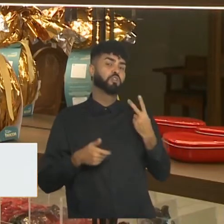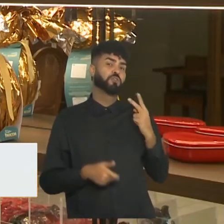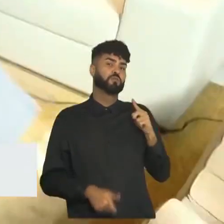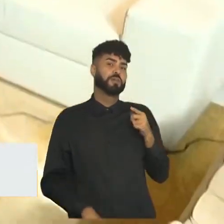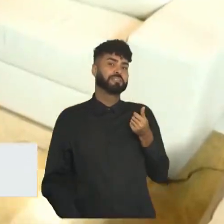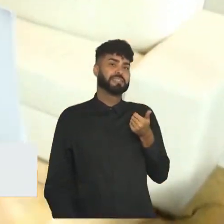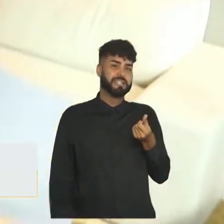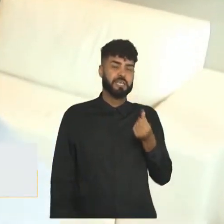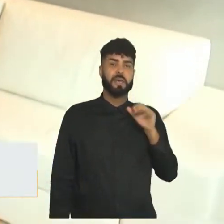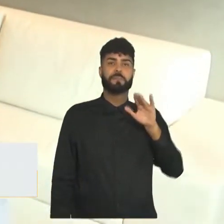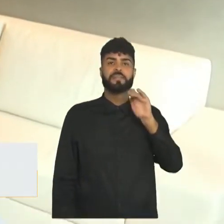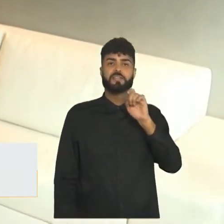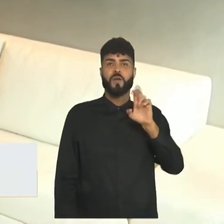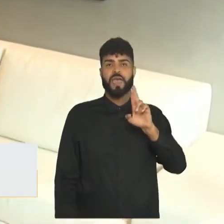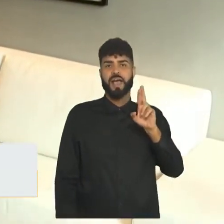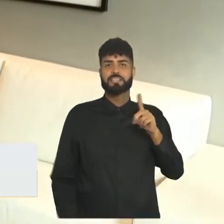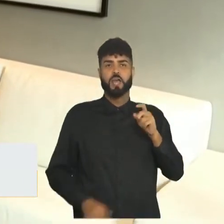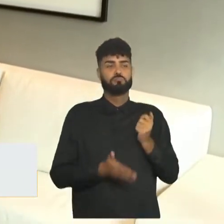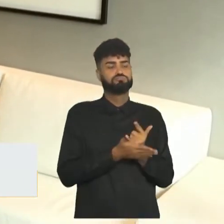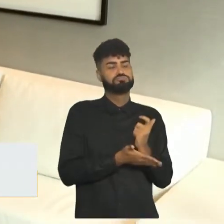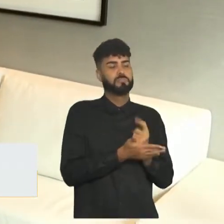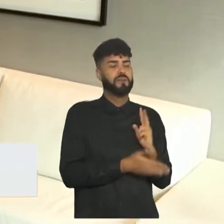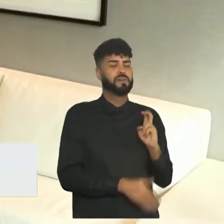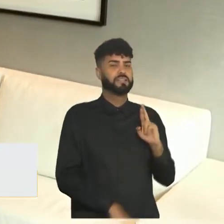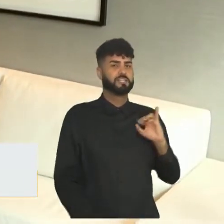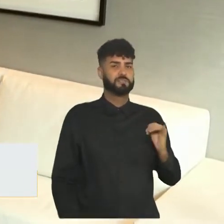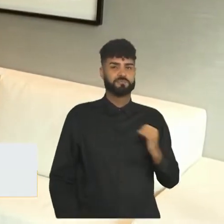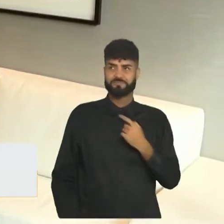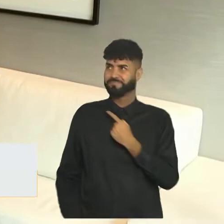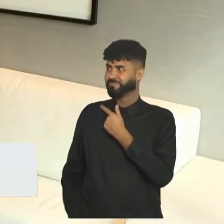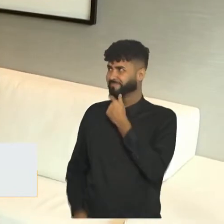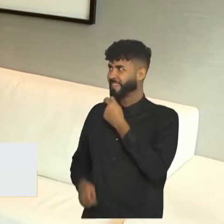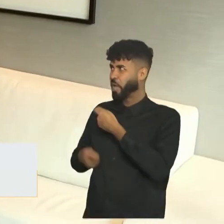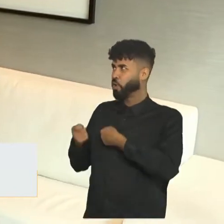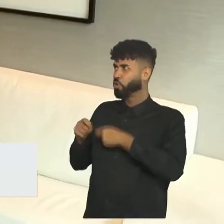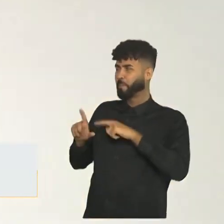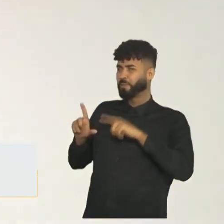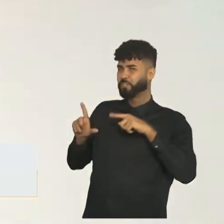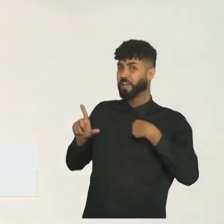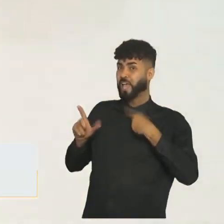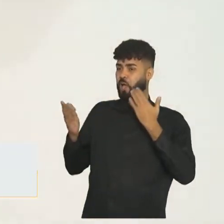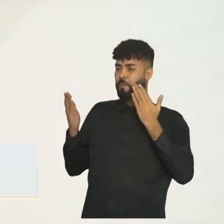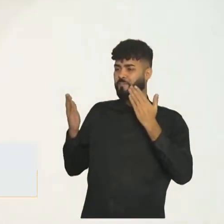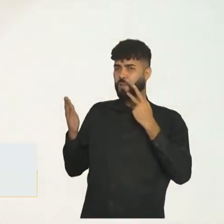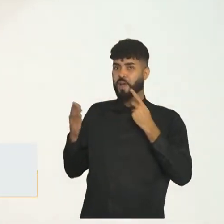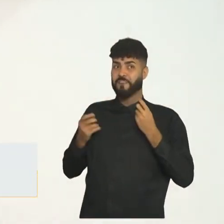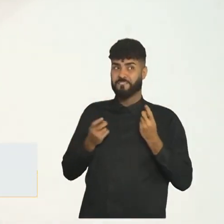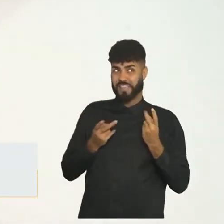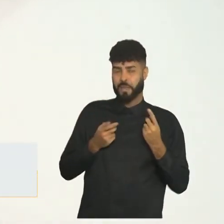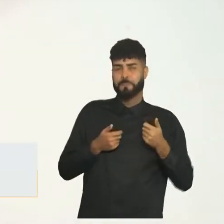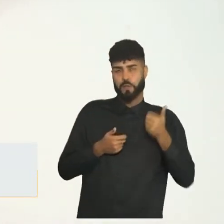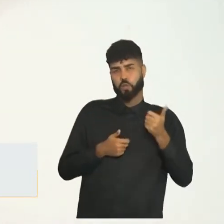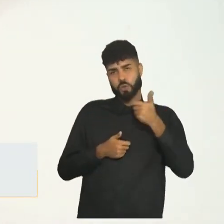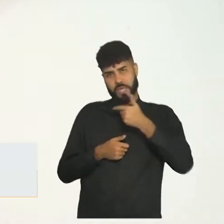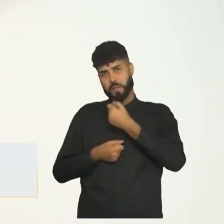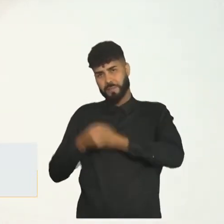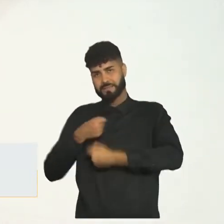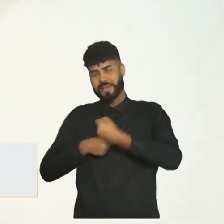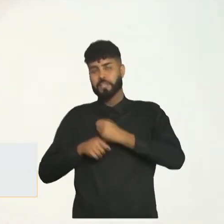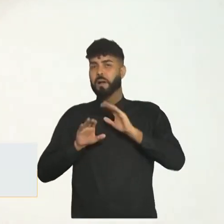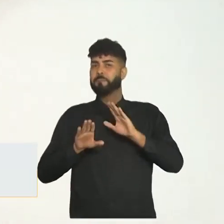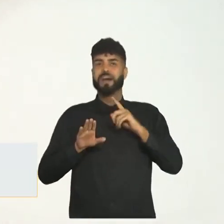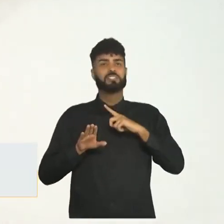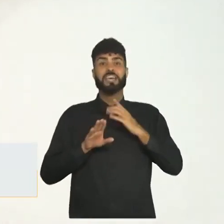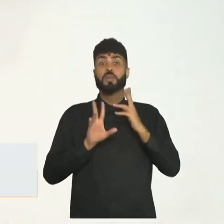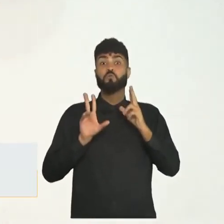varejo. Segundo este economista, as vendas devem ser melhores do que no ano passado, mas ainda sem chegar no patamar de antes